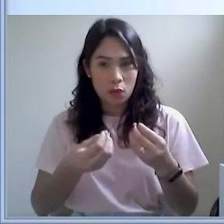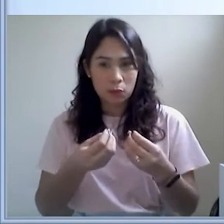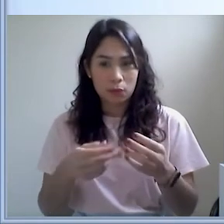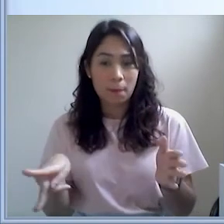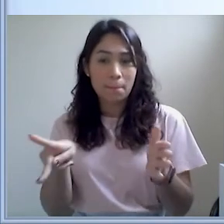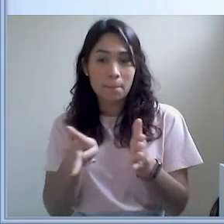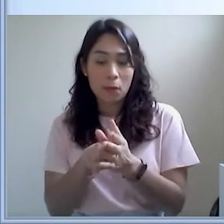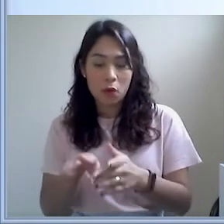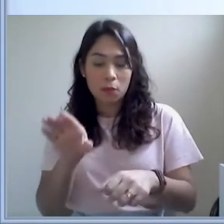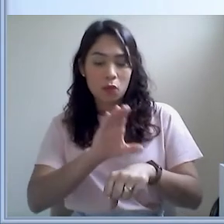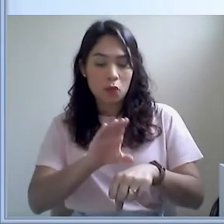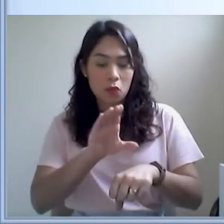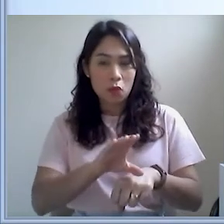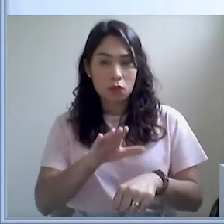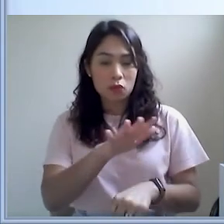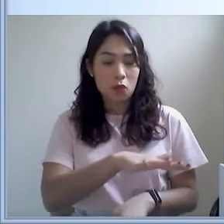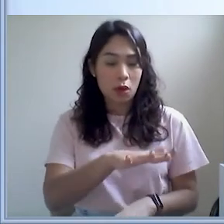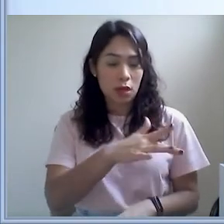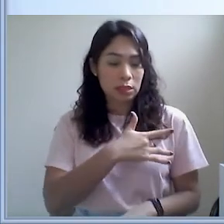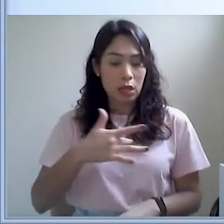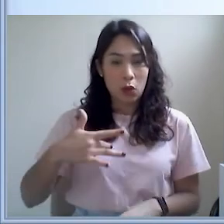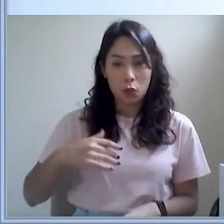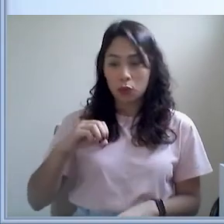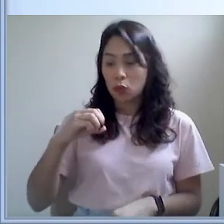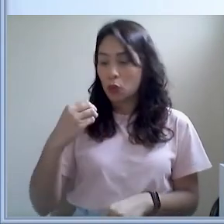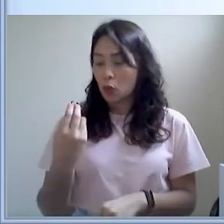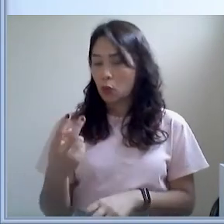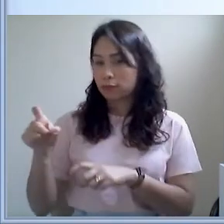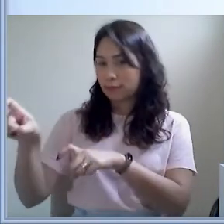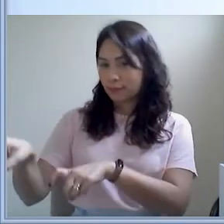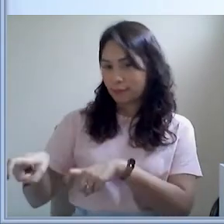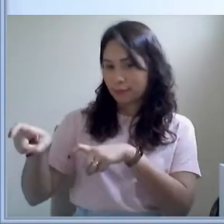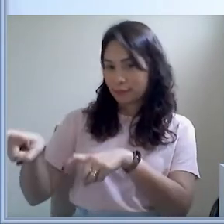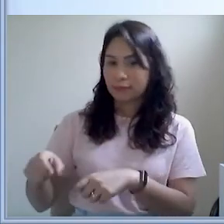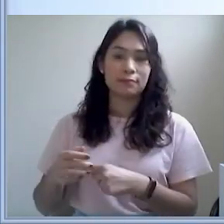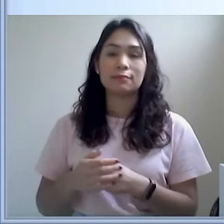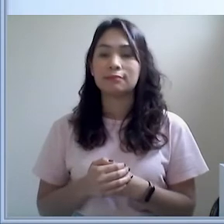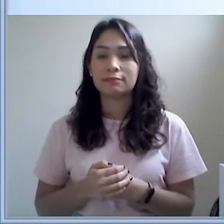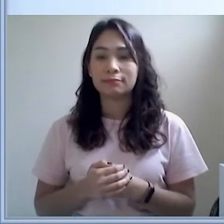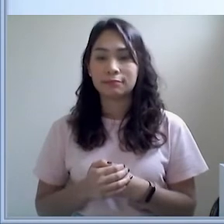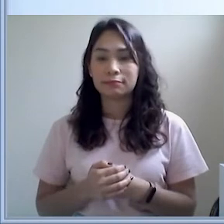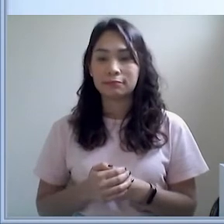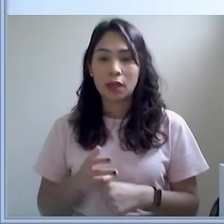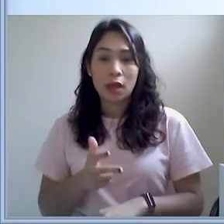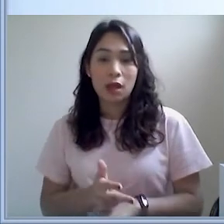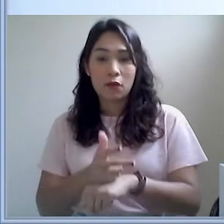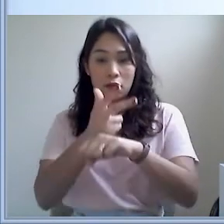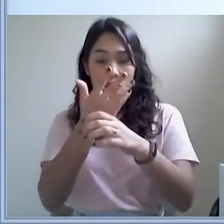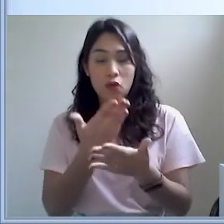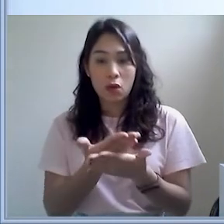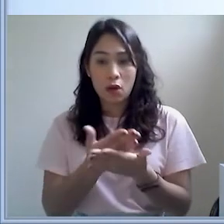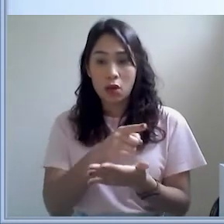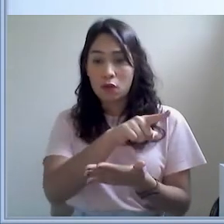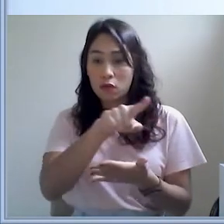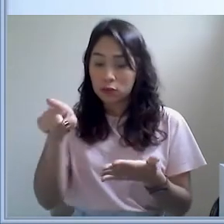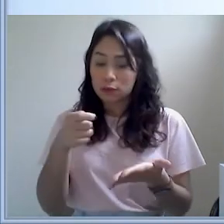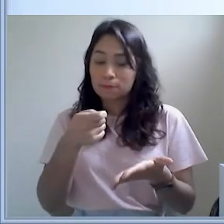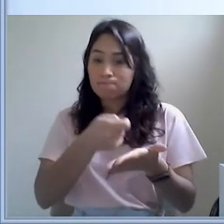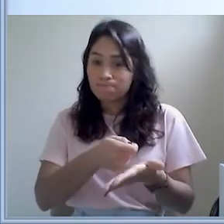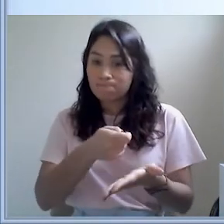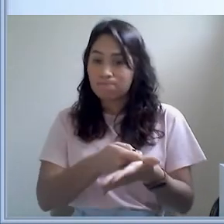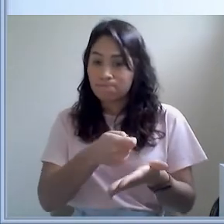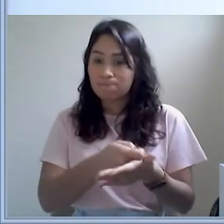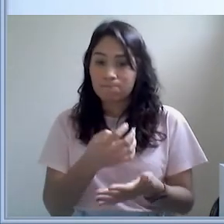para os diferentes cursos das áreas de saúde ou agrárias. As videoaulas são de caráter obrigatório